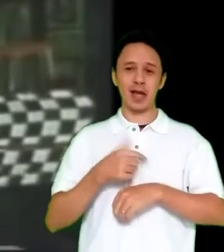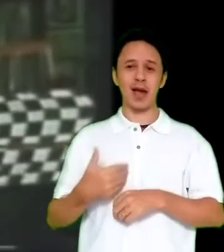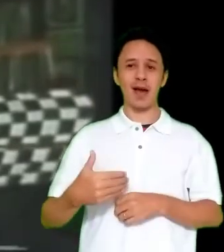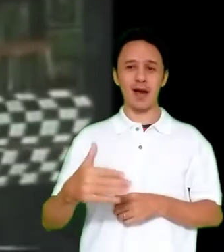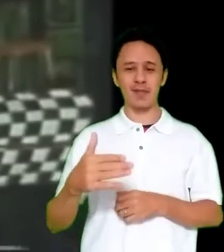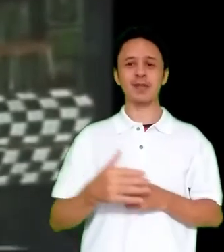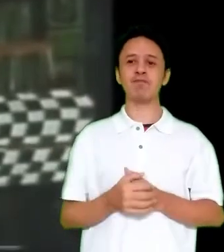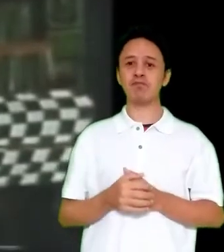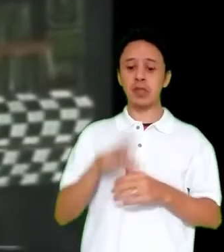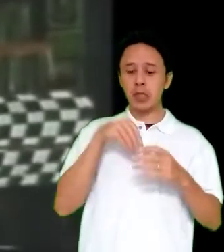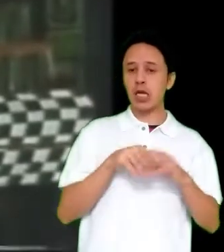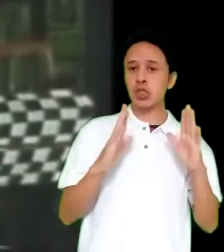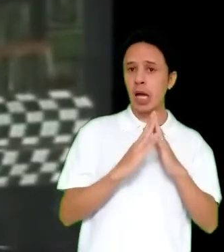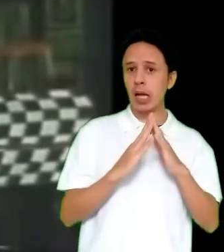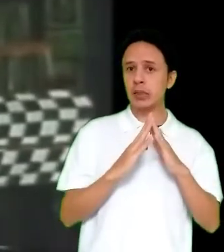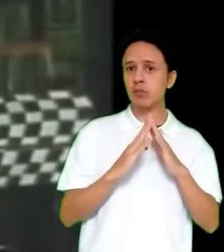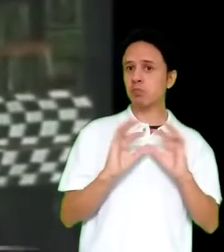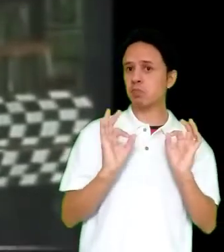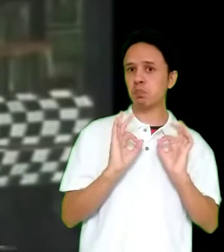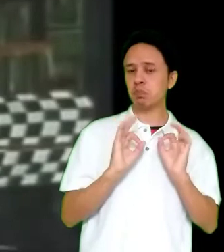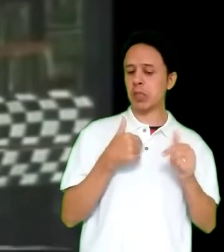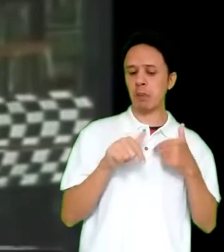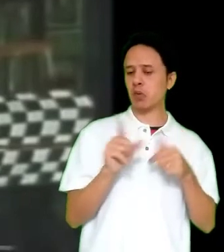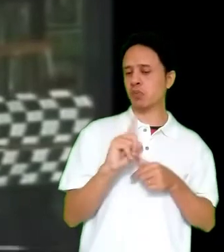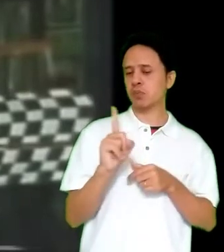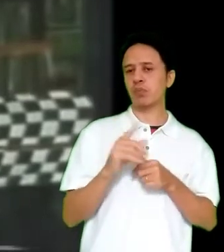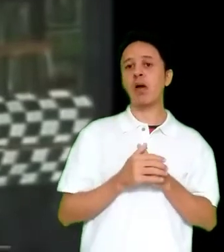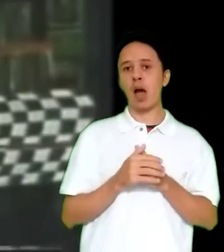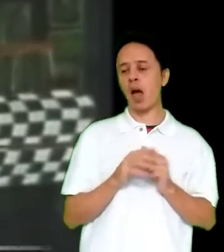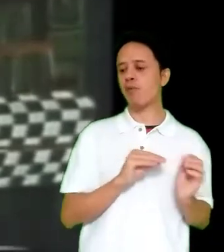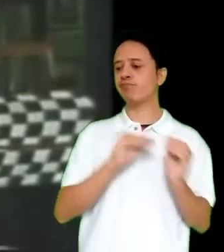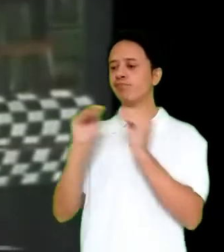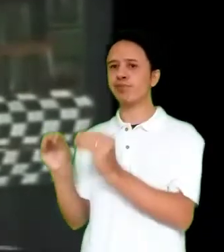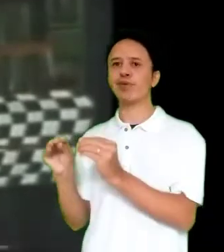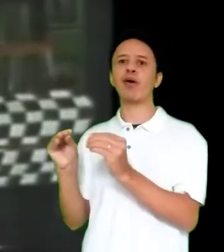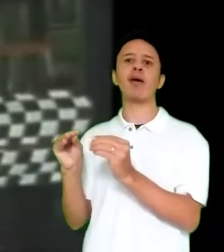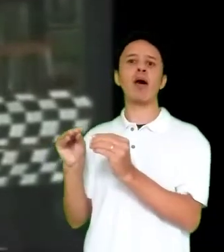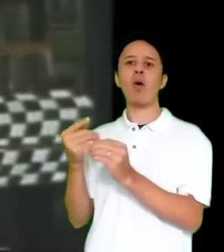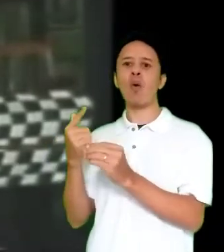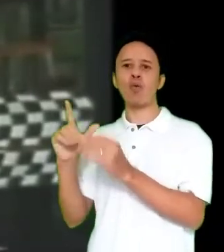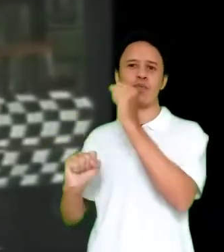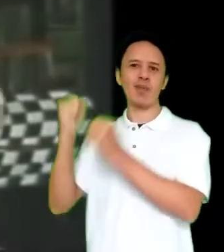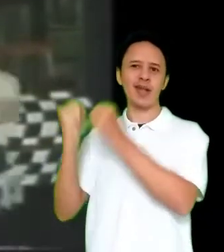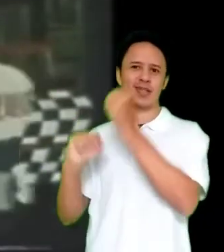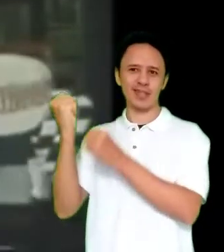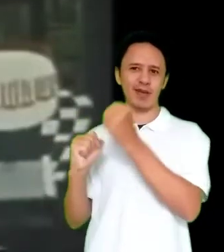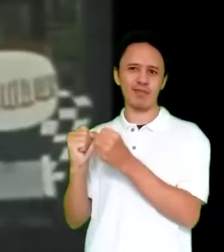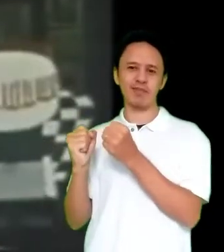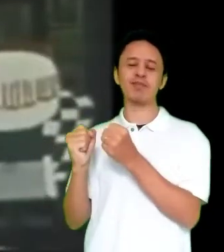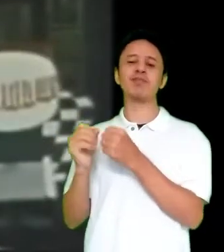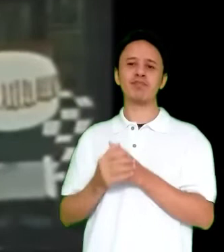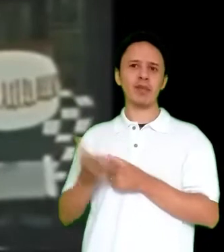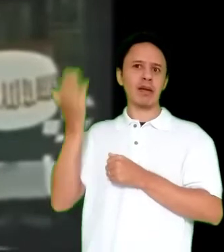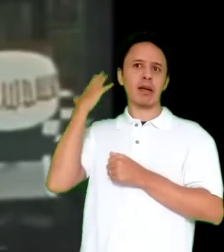A partir dessa época, em lugar de trabalhar em sua própria casa, o tecelão passou a morar em um lugar e a trabalhar em outro. Embora isso seja comum